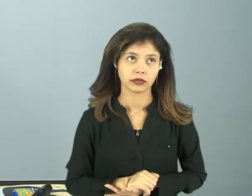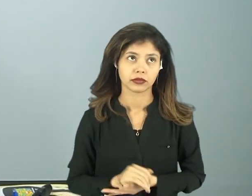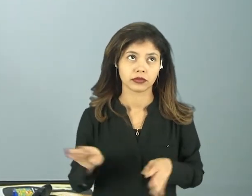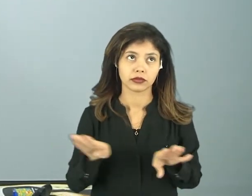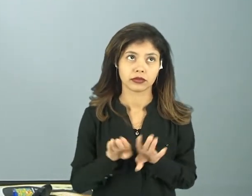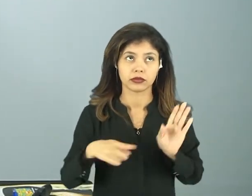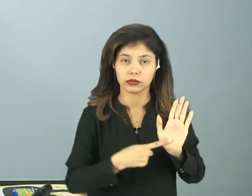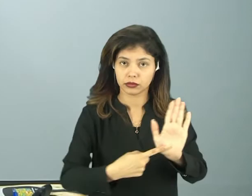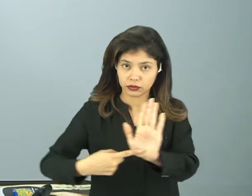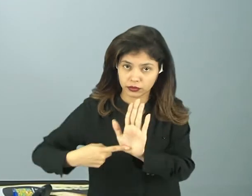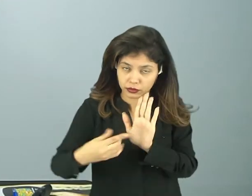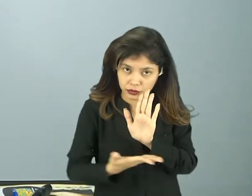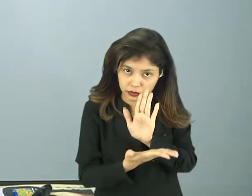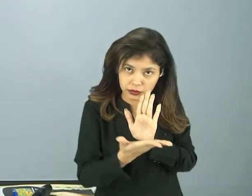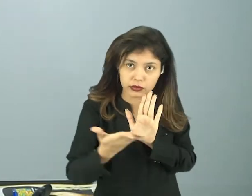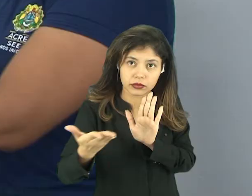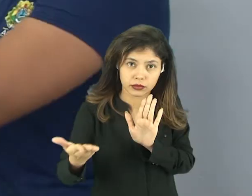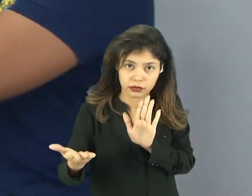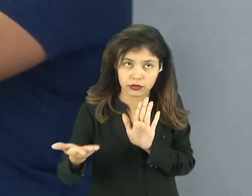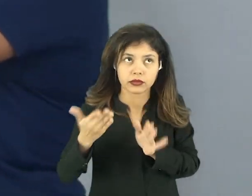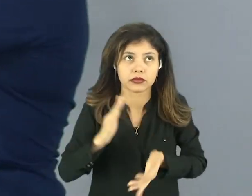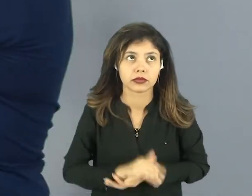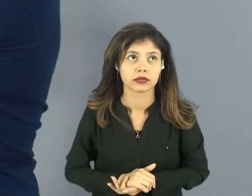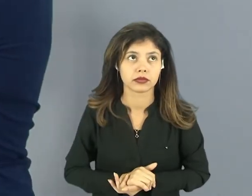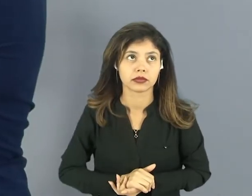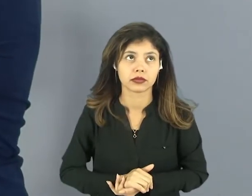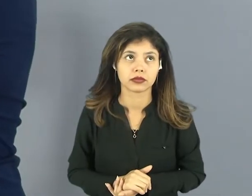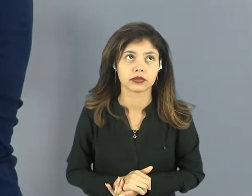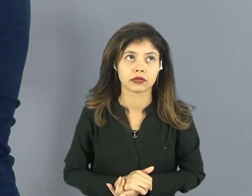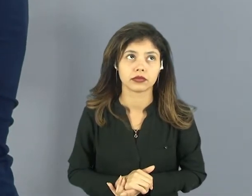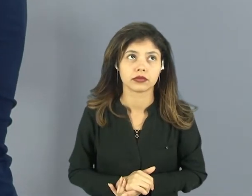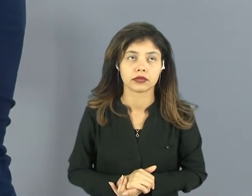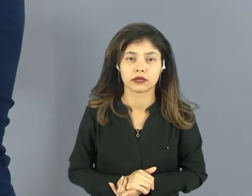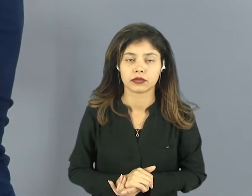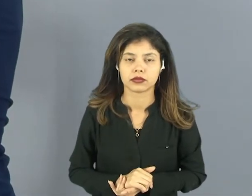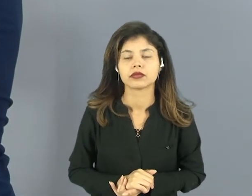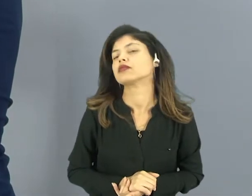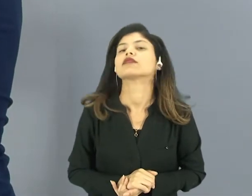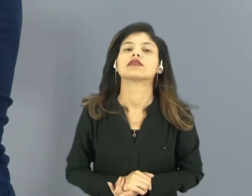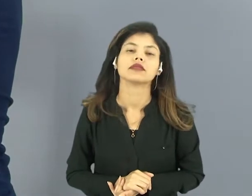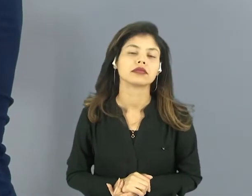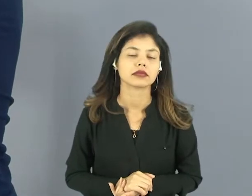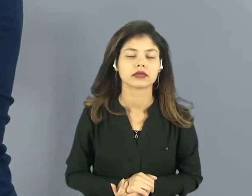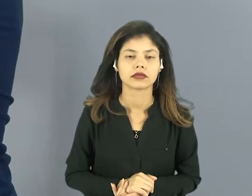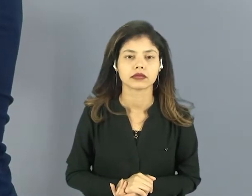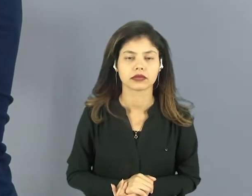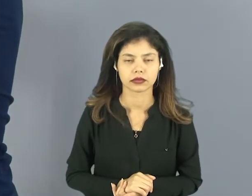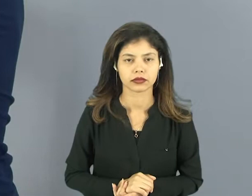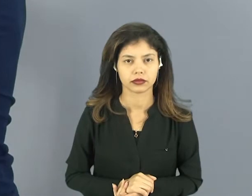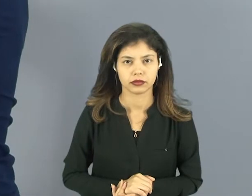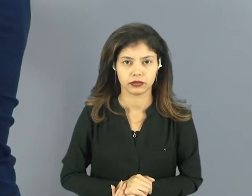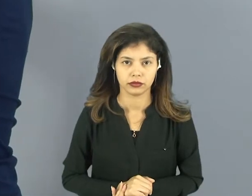também a representação aqui, tá?